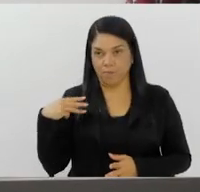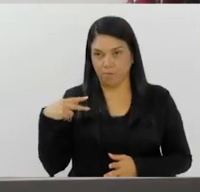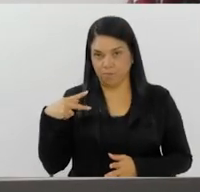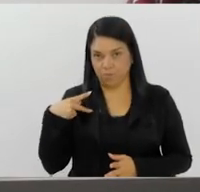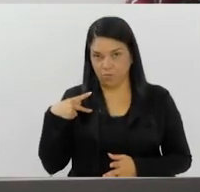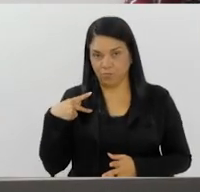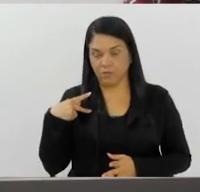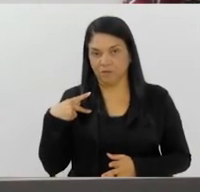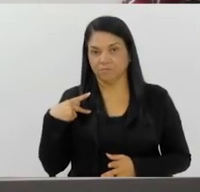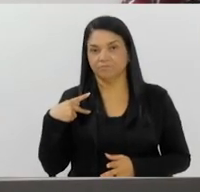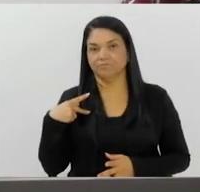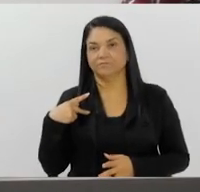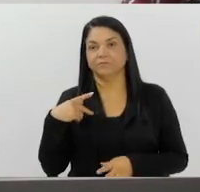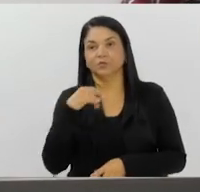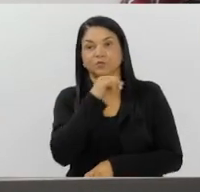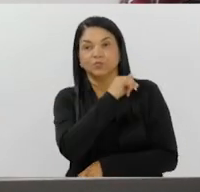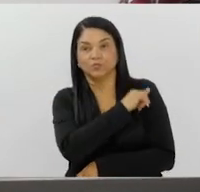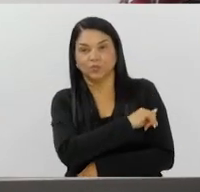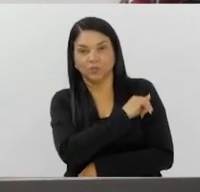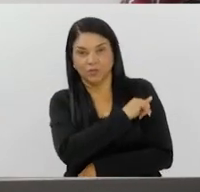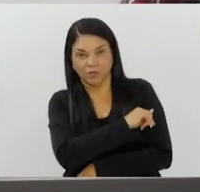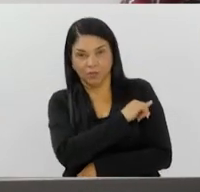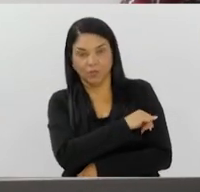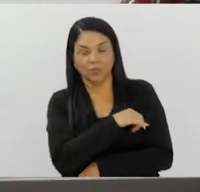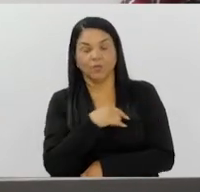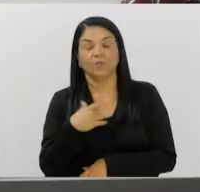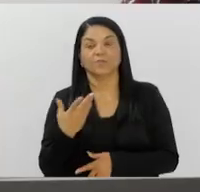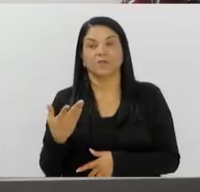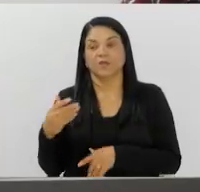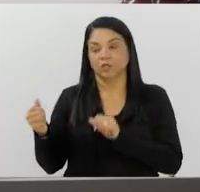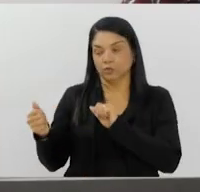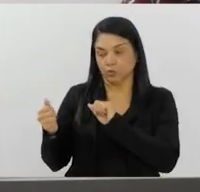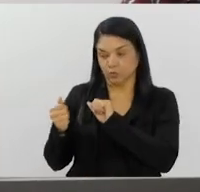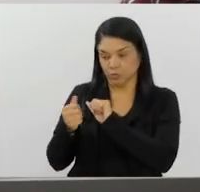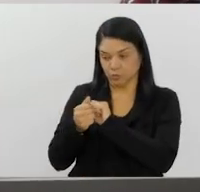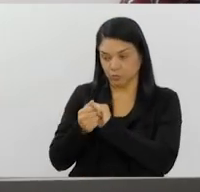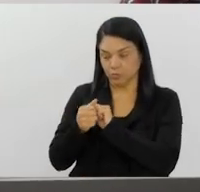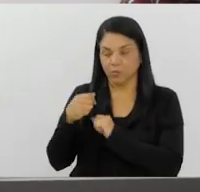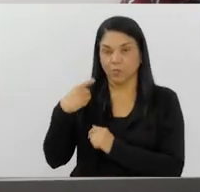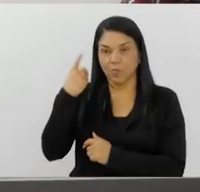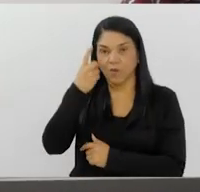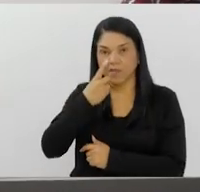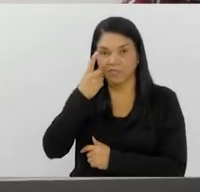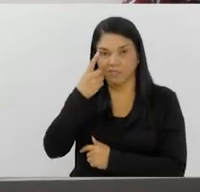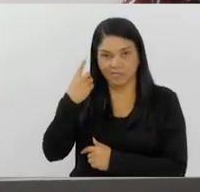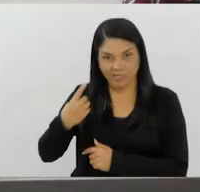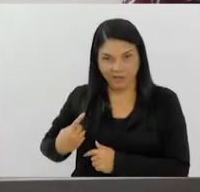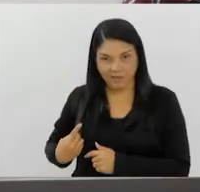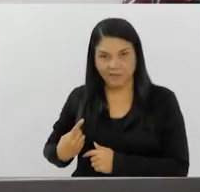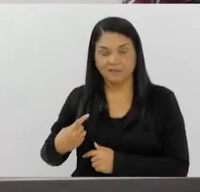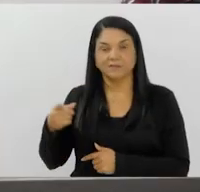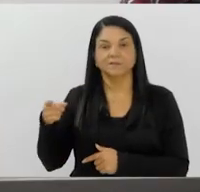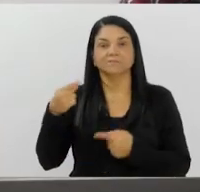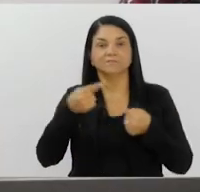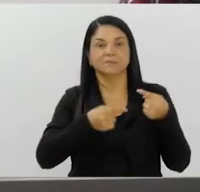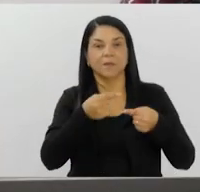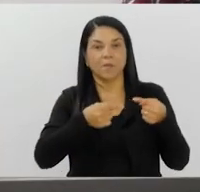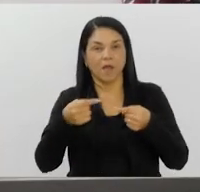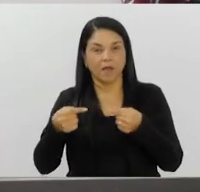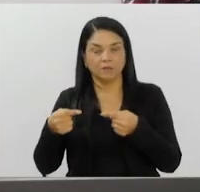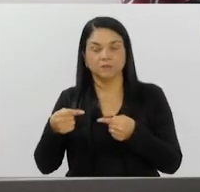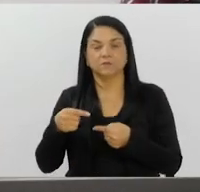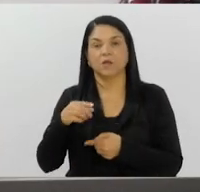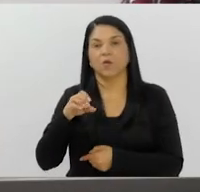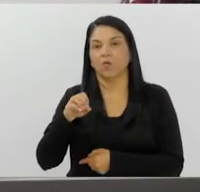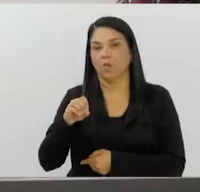tava com com a Dani Monteiro participando de um debate na OAB recentemente sobre isso eu